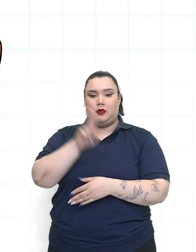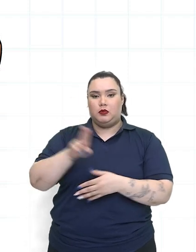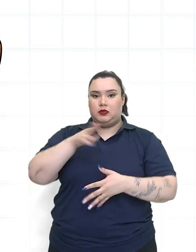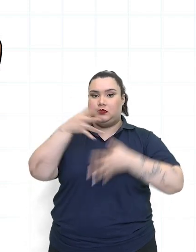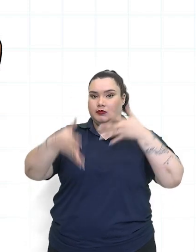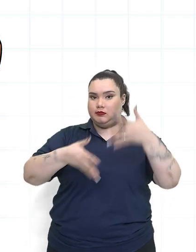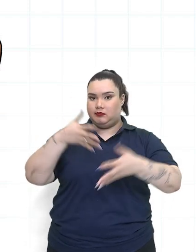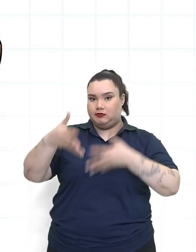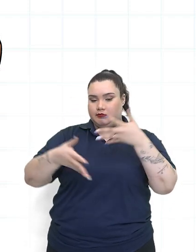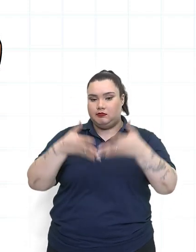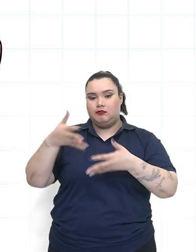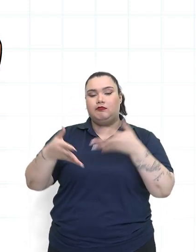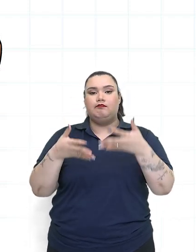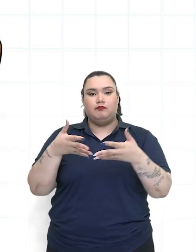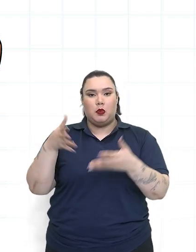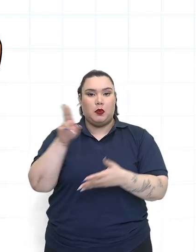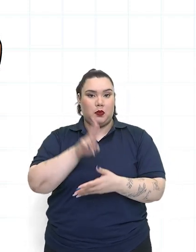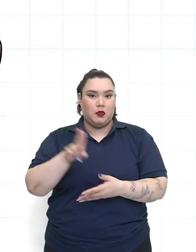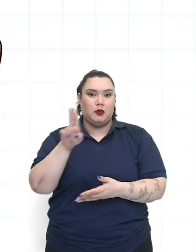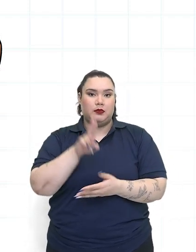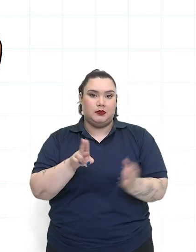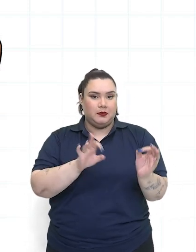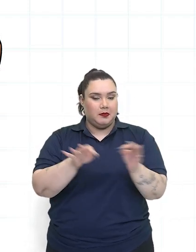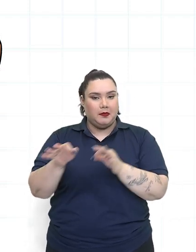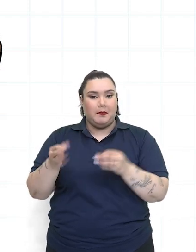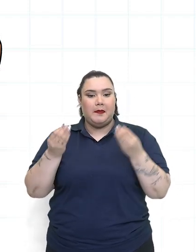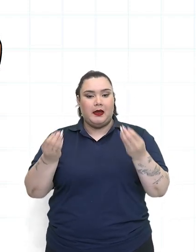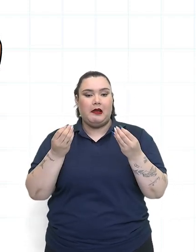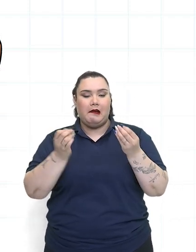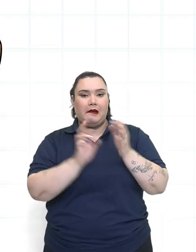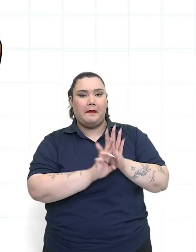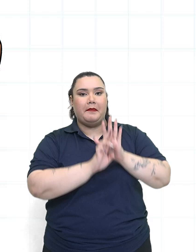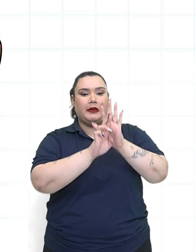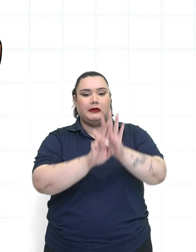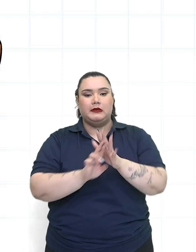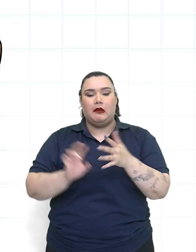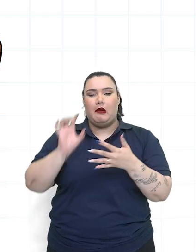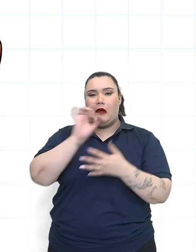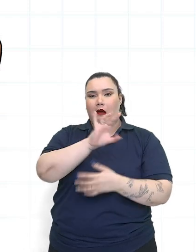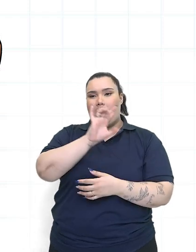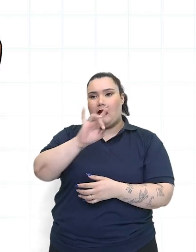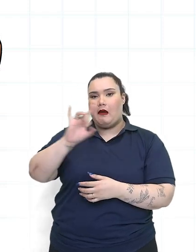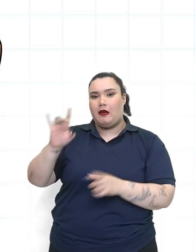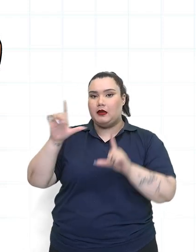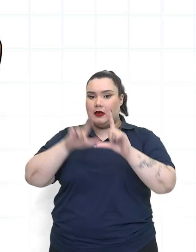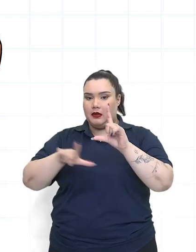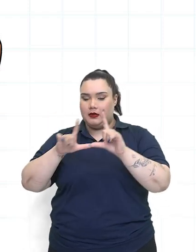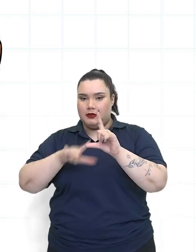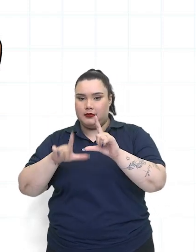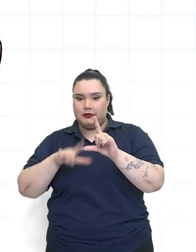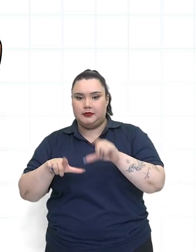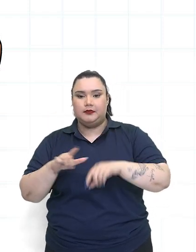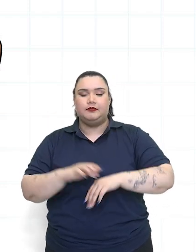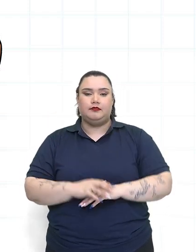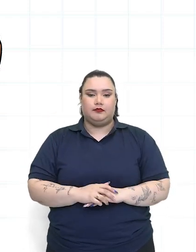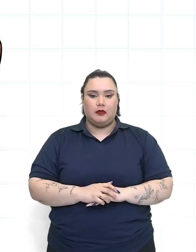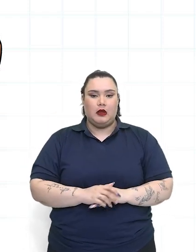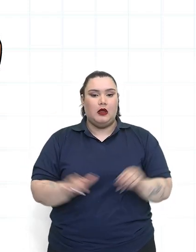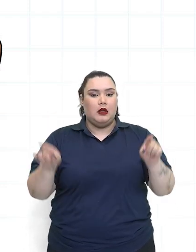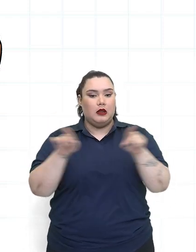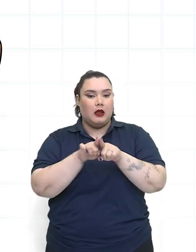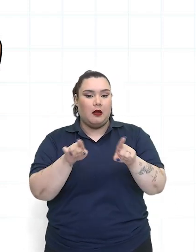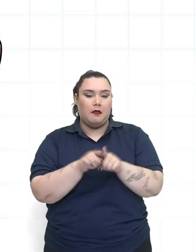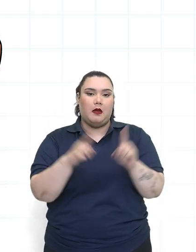dos gestos, né, usando as mãos, para representar cada letra, né? E também